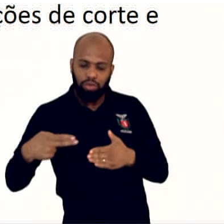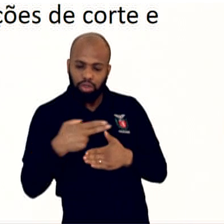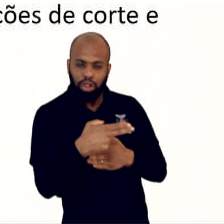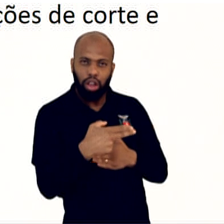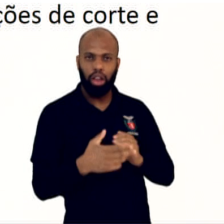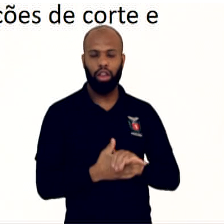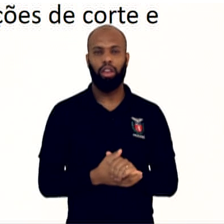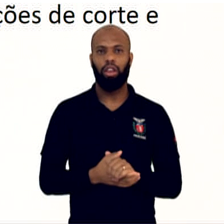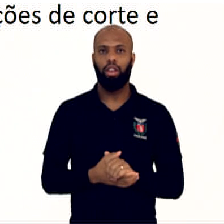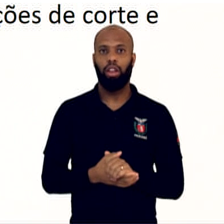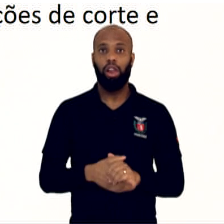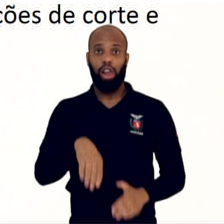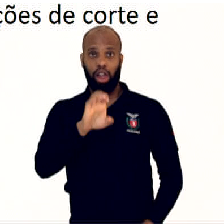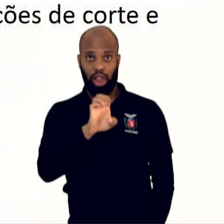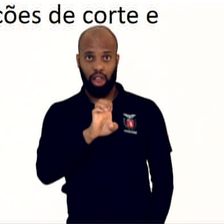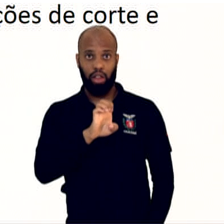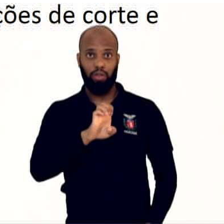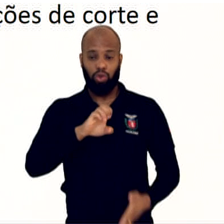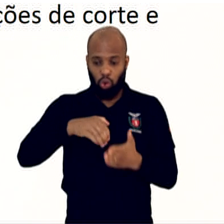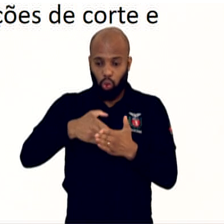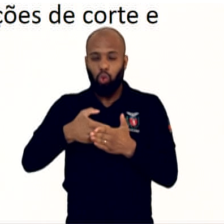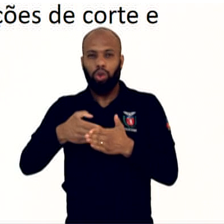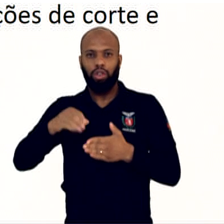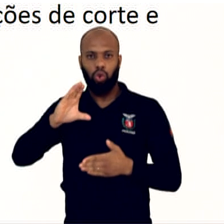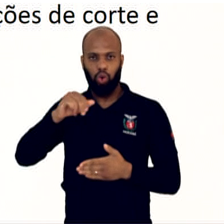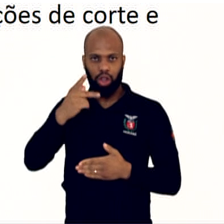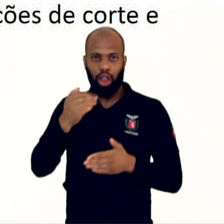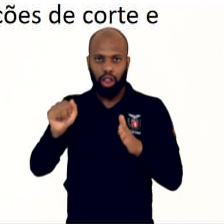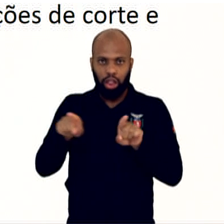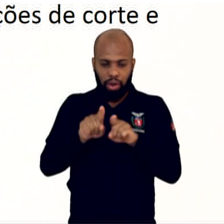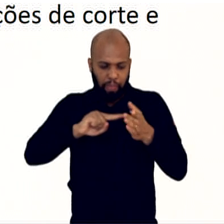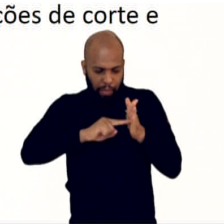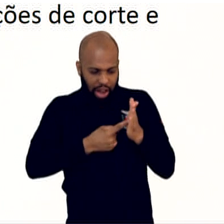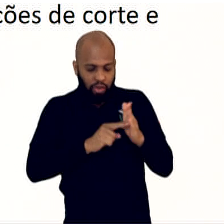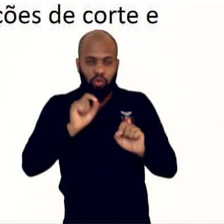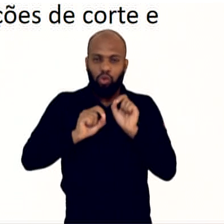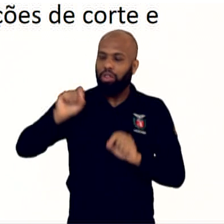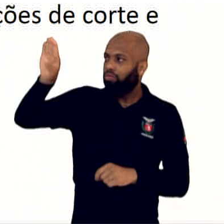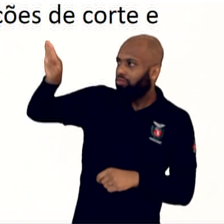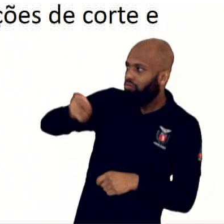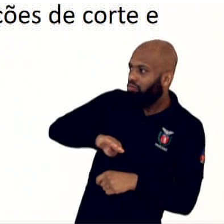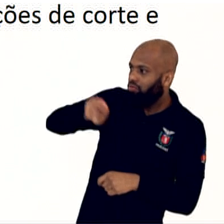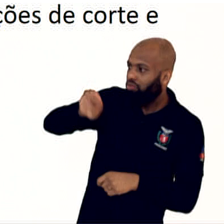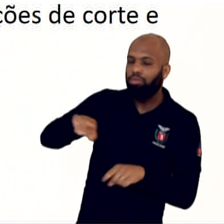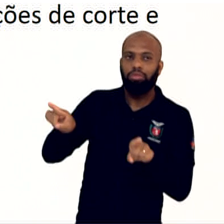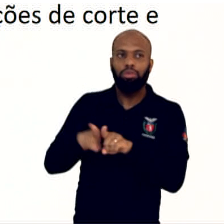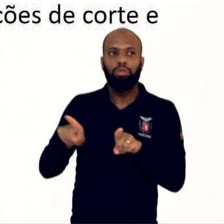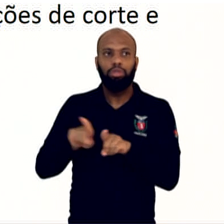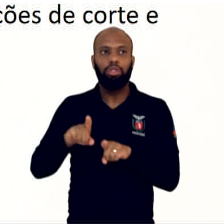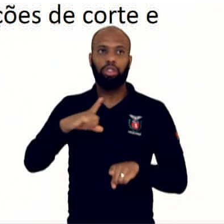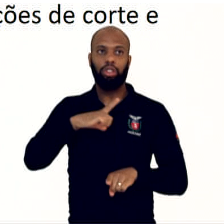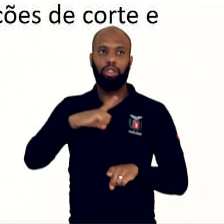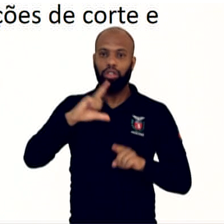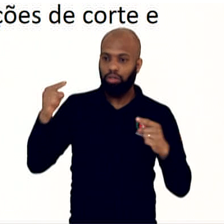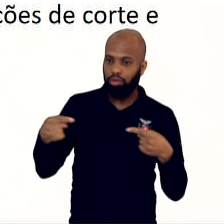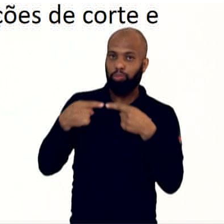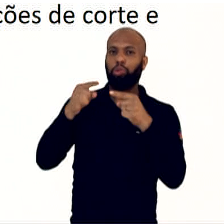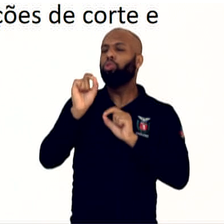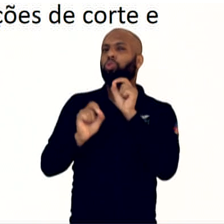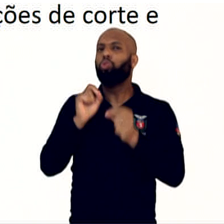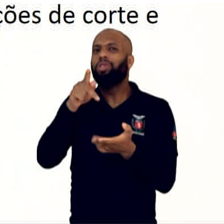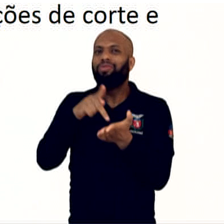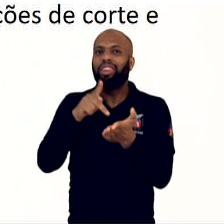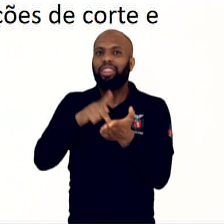E. Cunha e parafuso são casos especiais do plano inclinado com funções de corte e fixação, respectivamente. Qual que é a